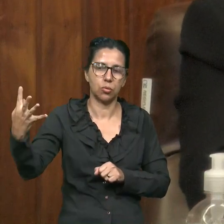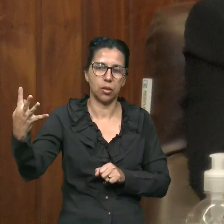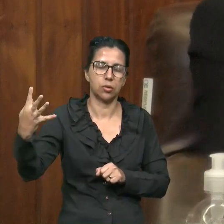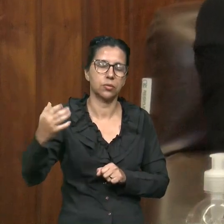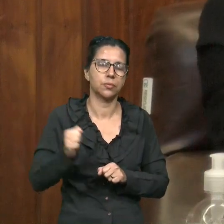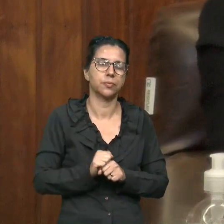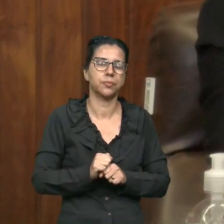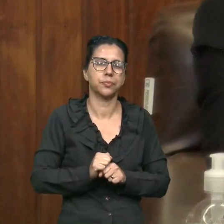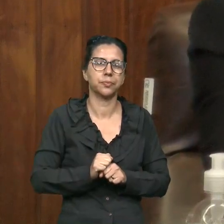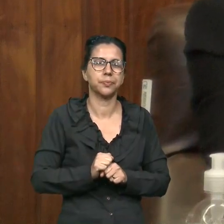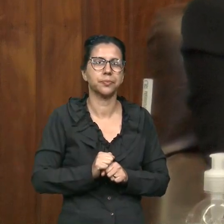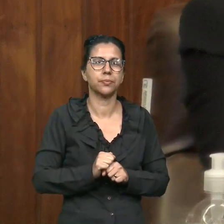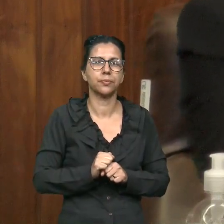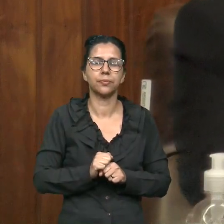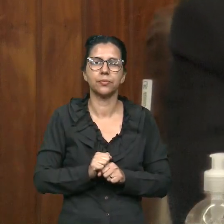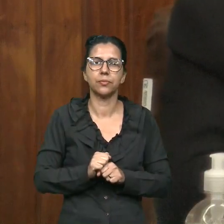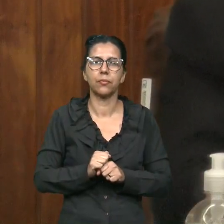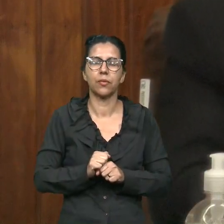R$ 152.984,96.